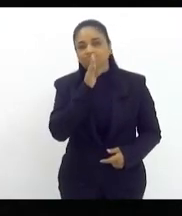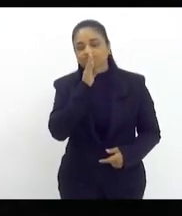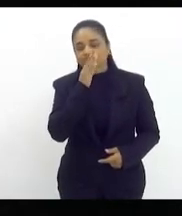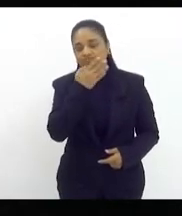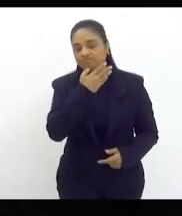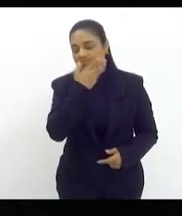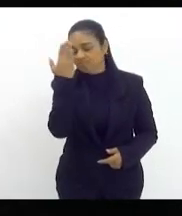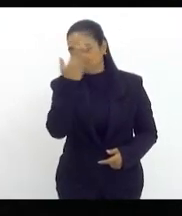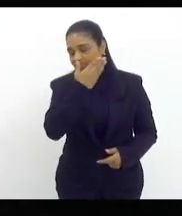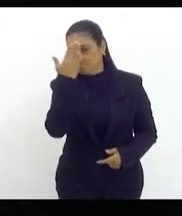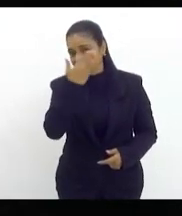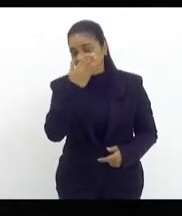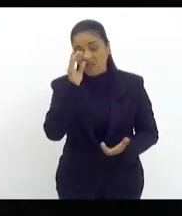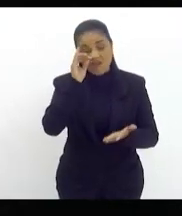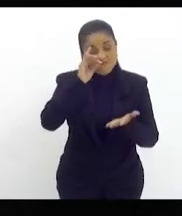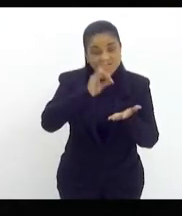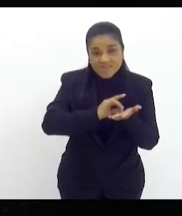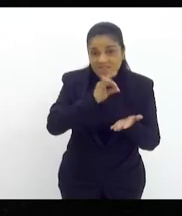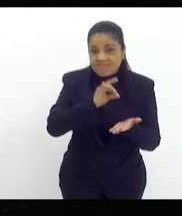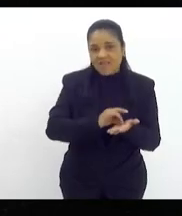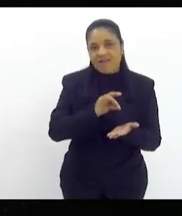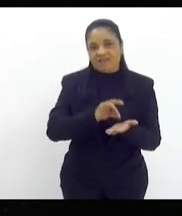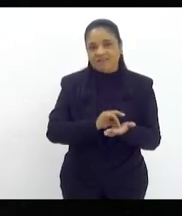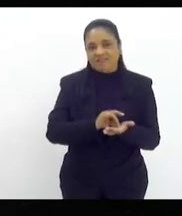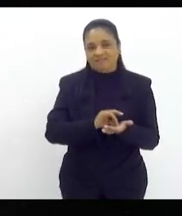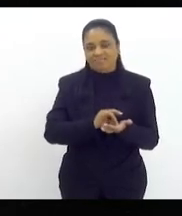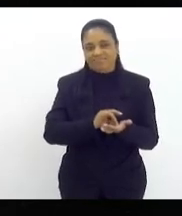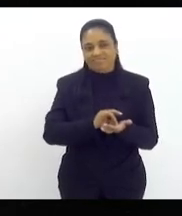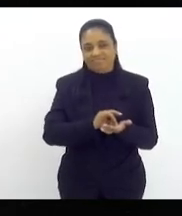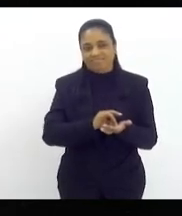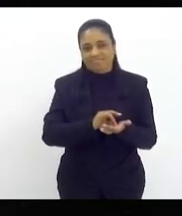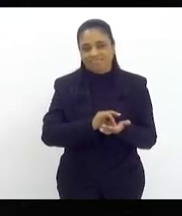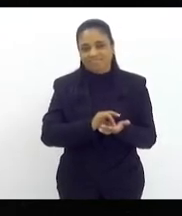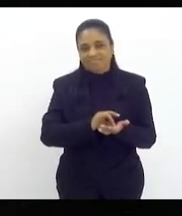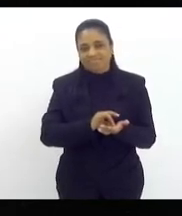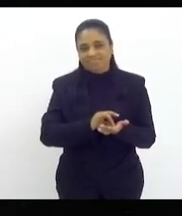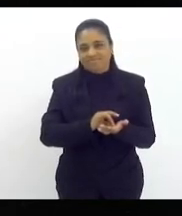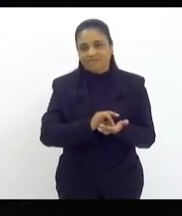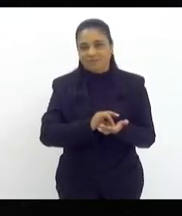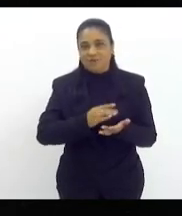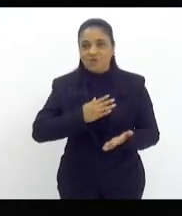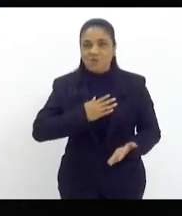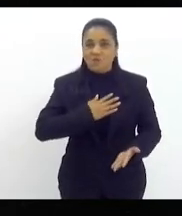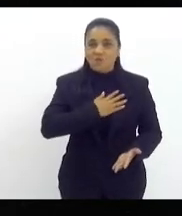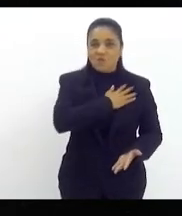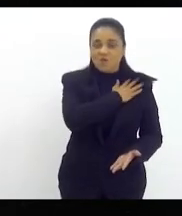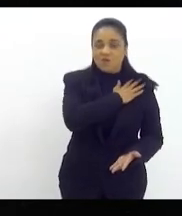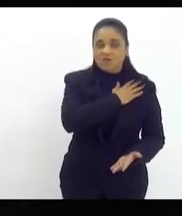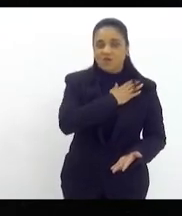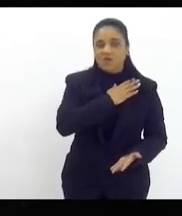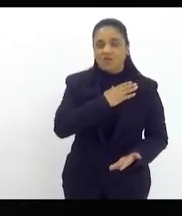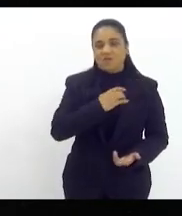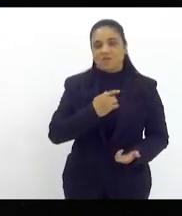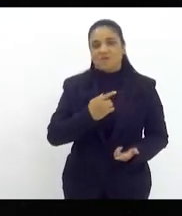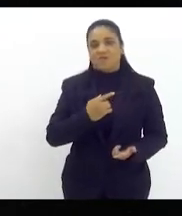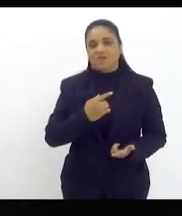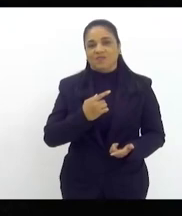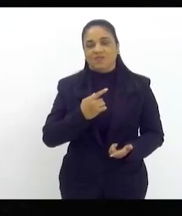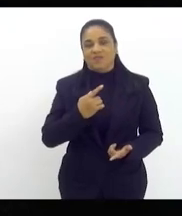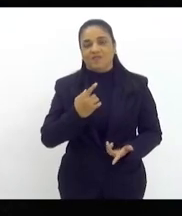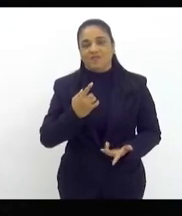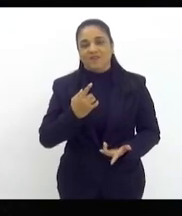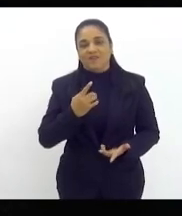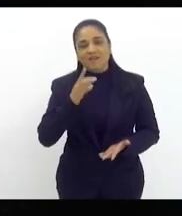e a realidade coronel Ives a verdade e a realidade